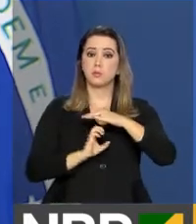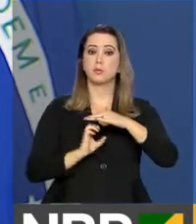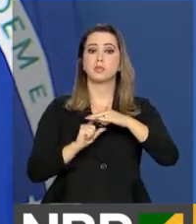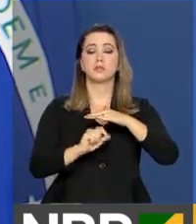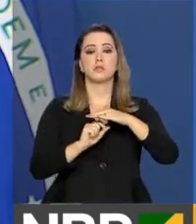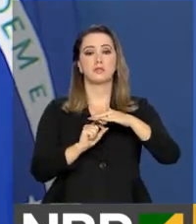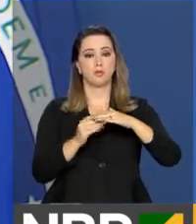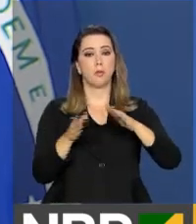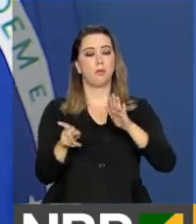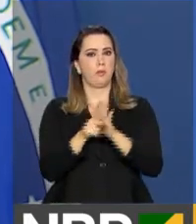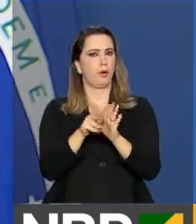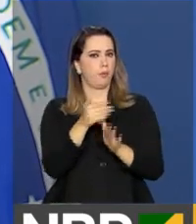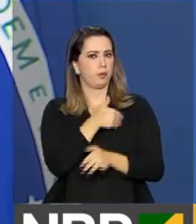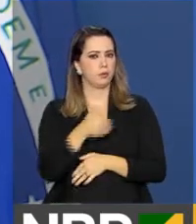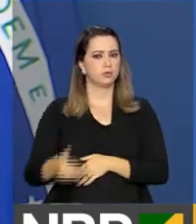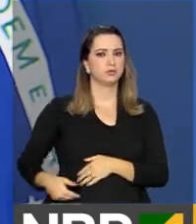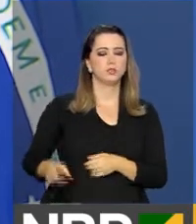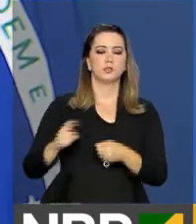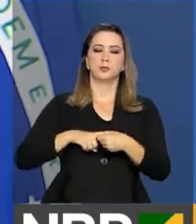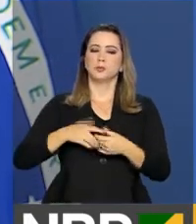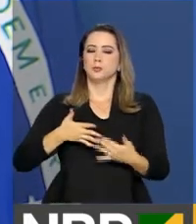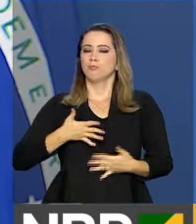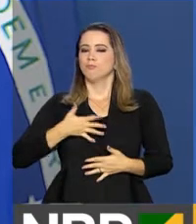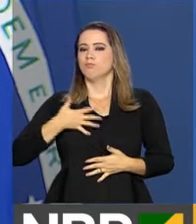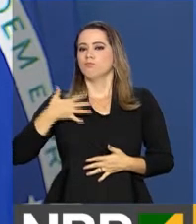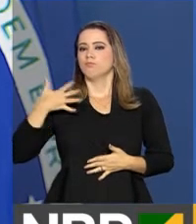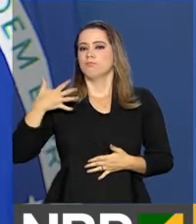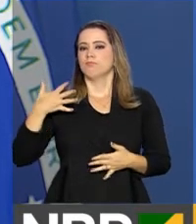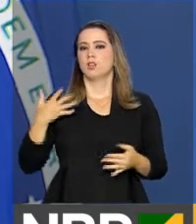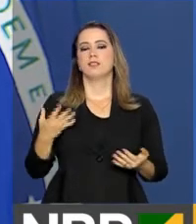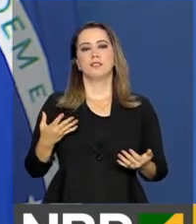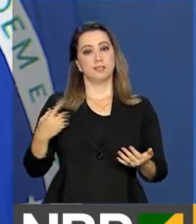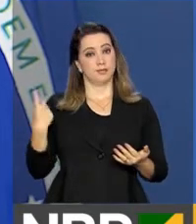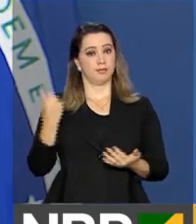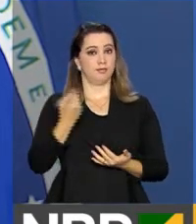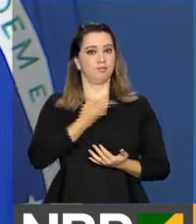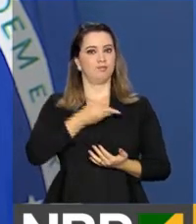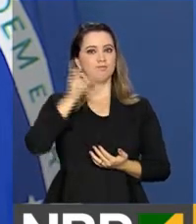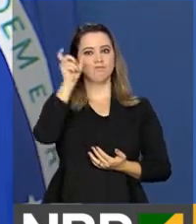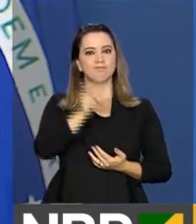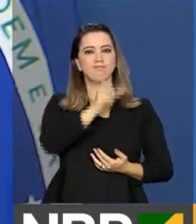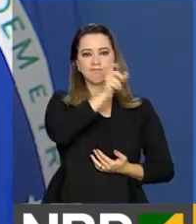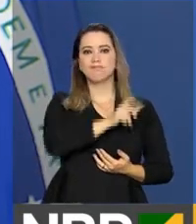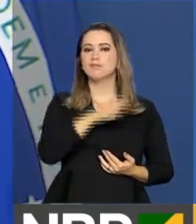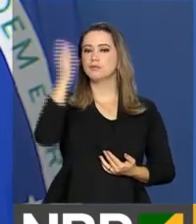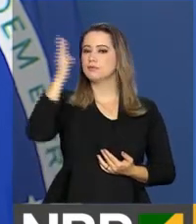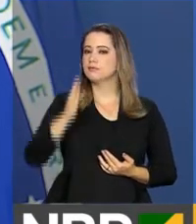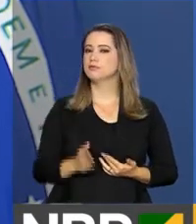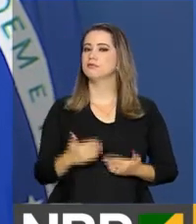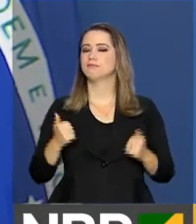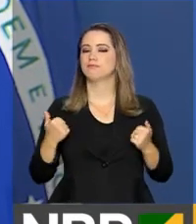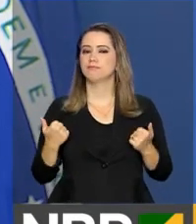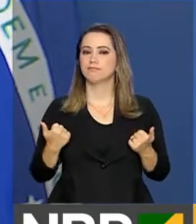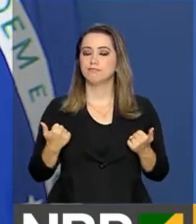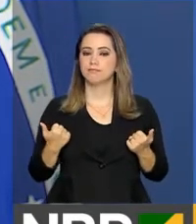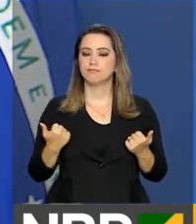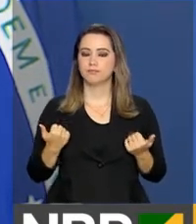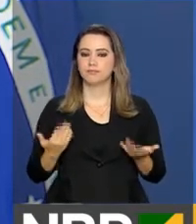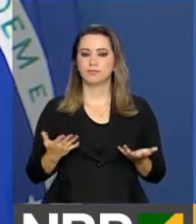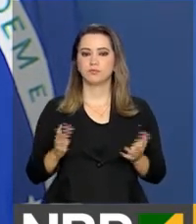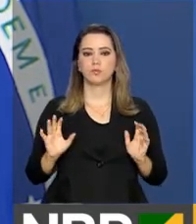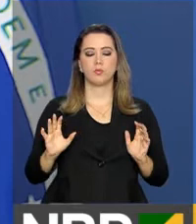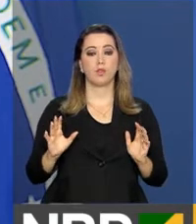voltou a orgulhar os brasileiros a o